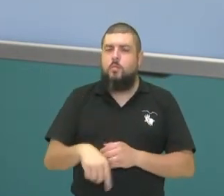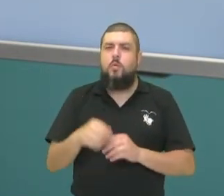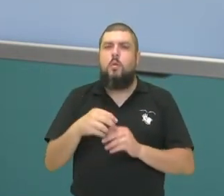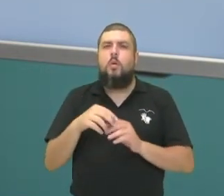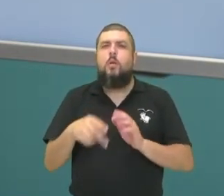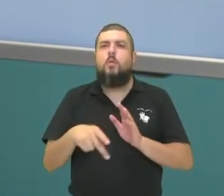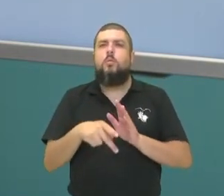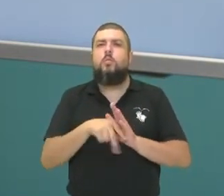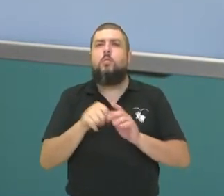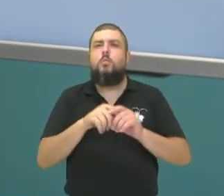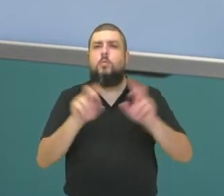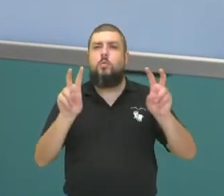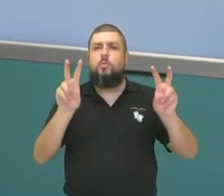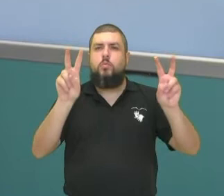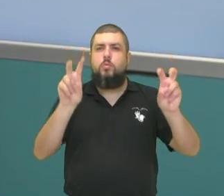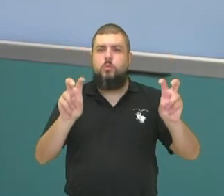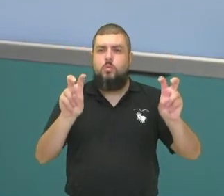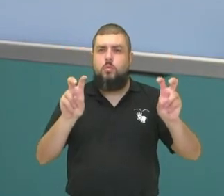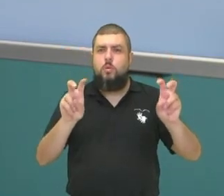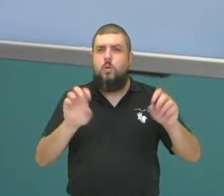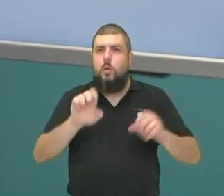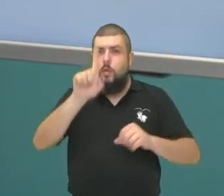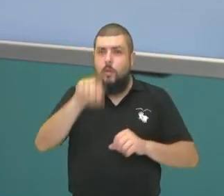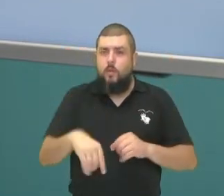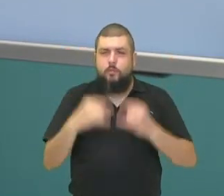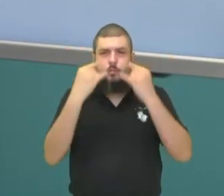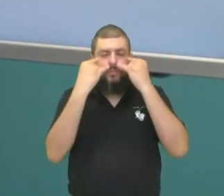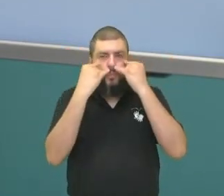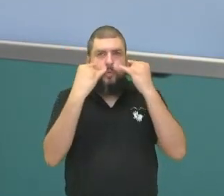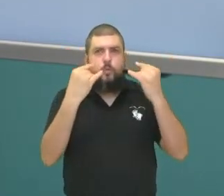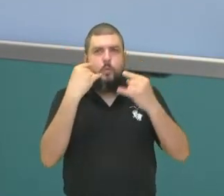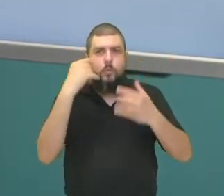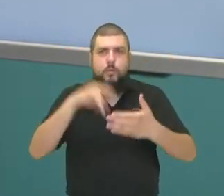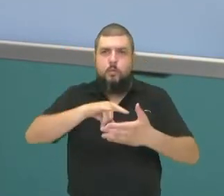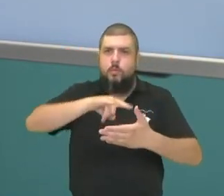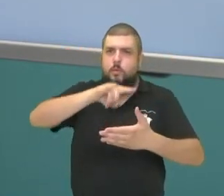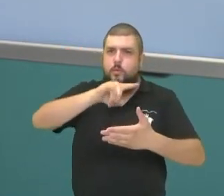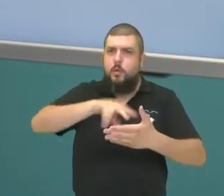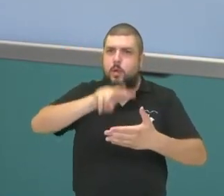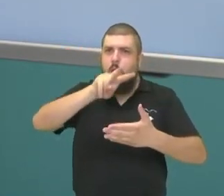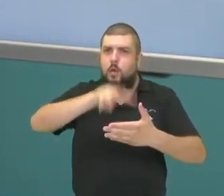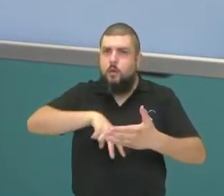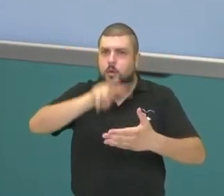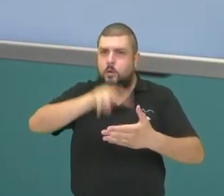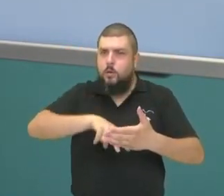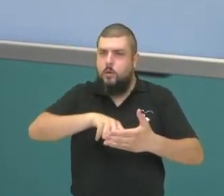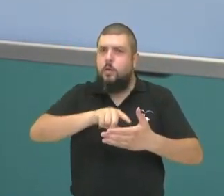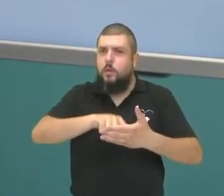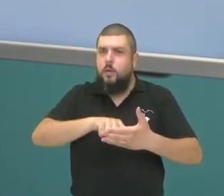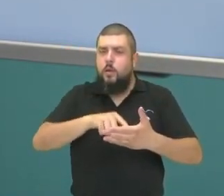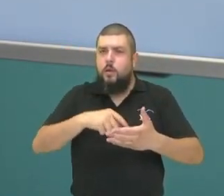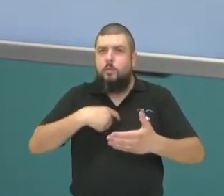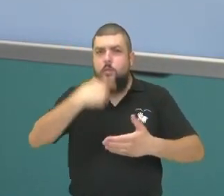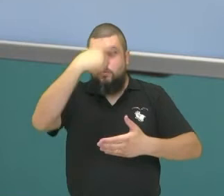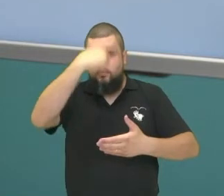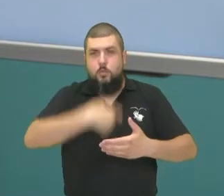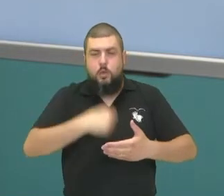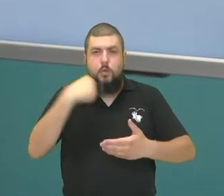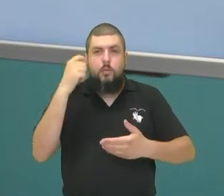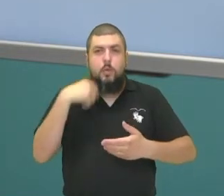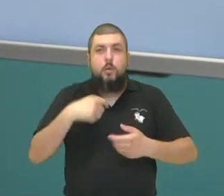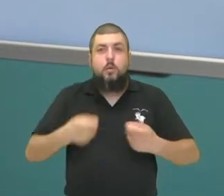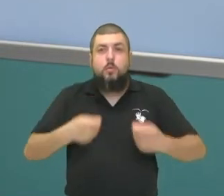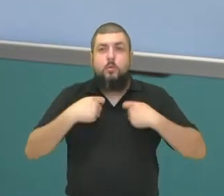um breve resumo, despertar a atenção, a curiosidade do leitor, fazendo com que ele tenha interesse